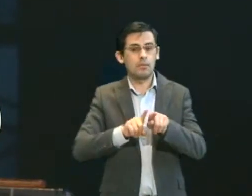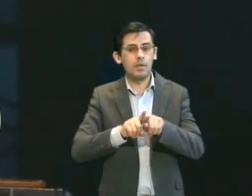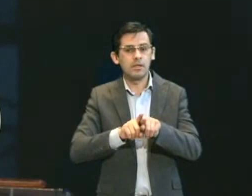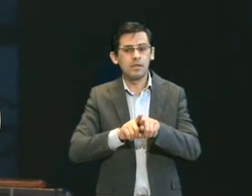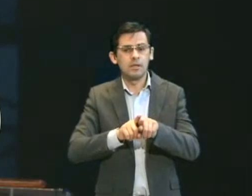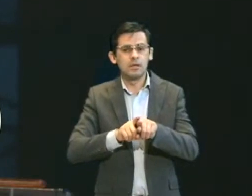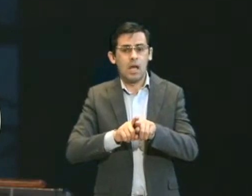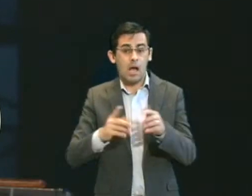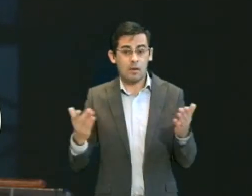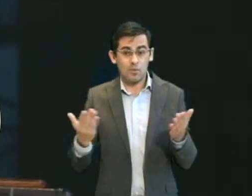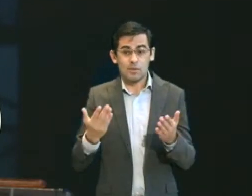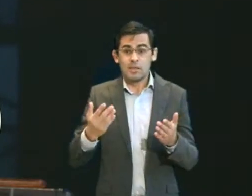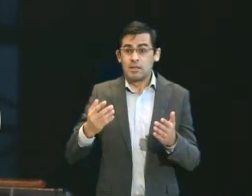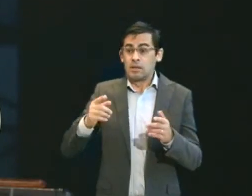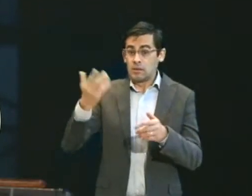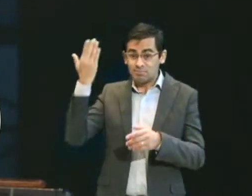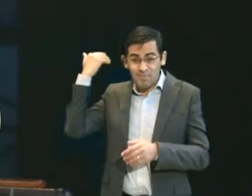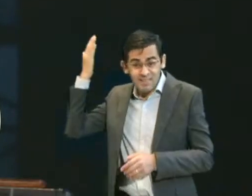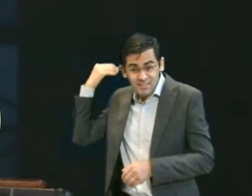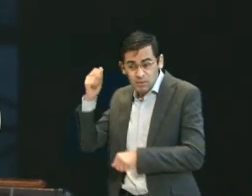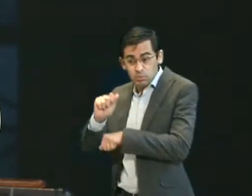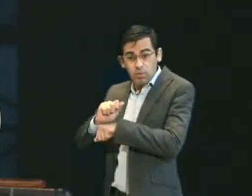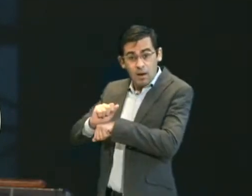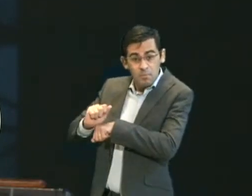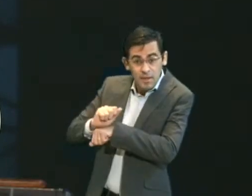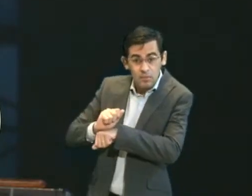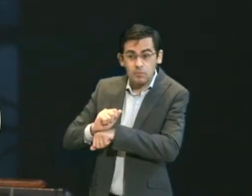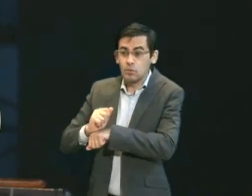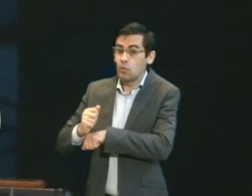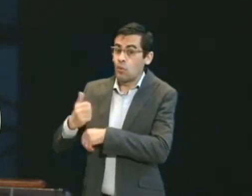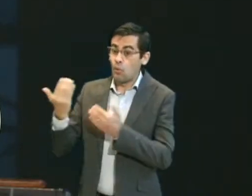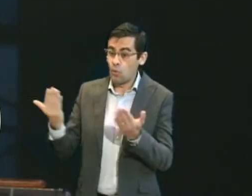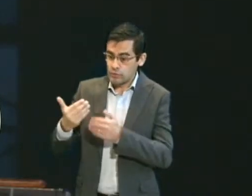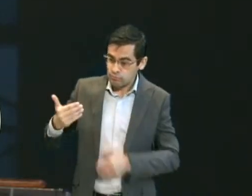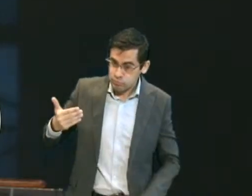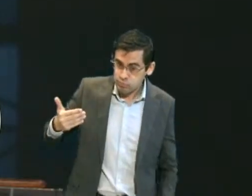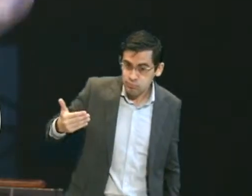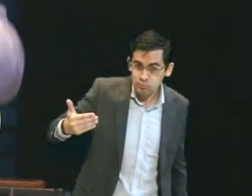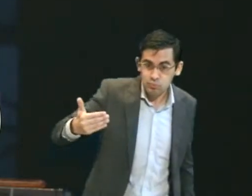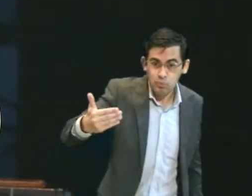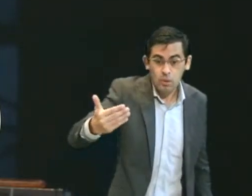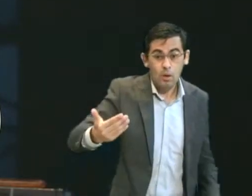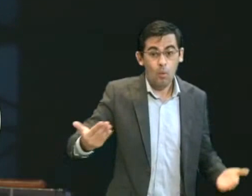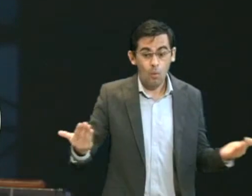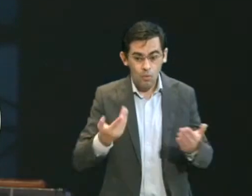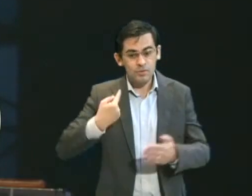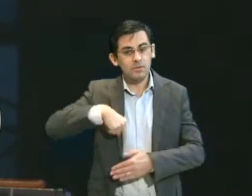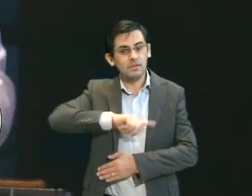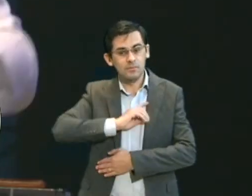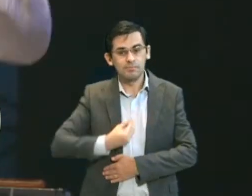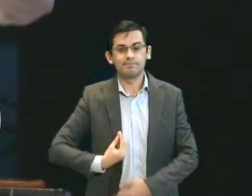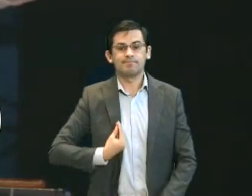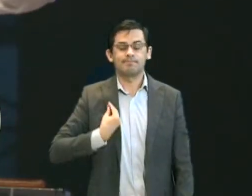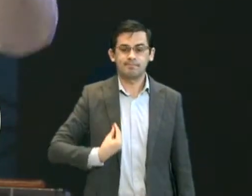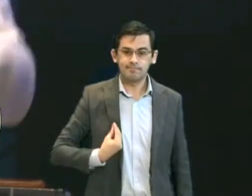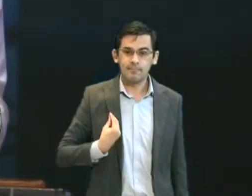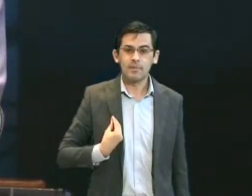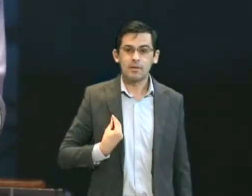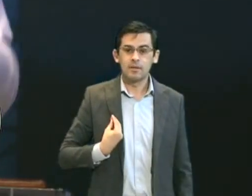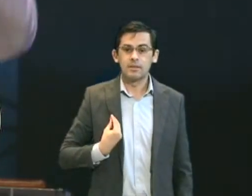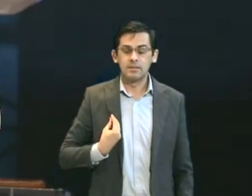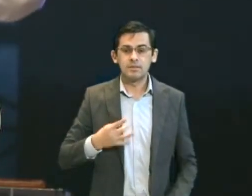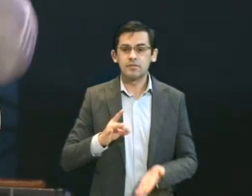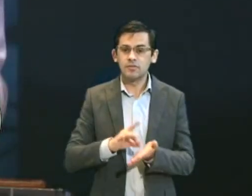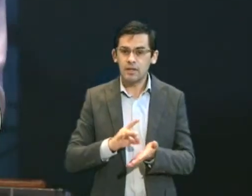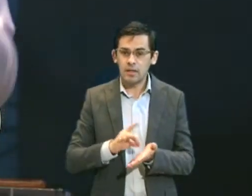bênção que estava sobre a vida de Abraão ainda continua sobre nós. E ela é